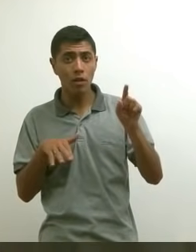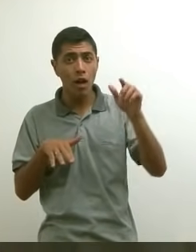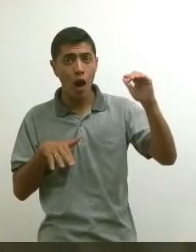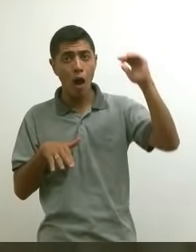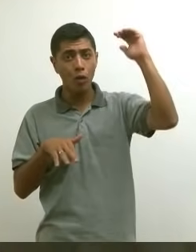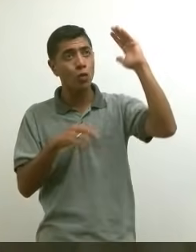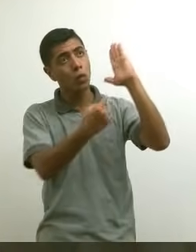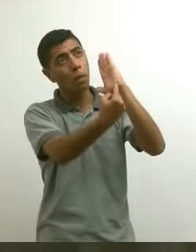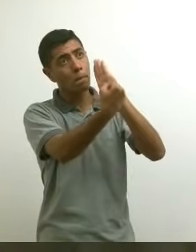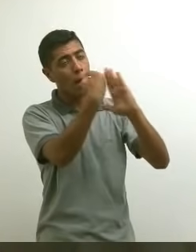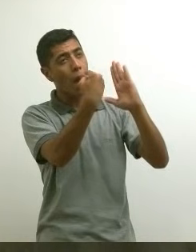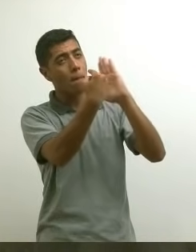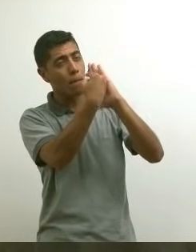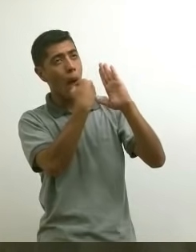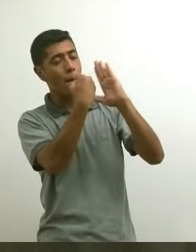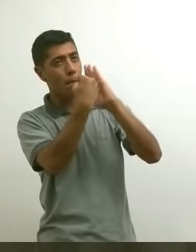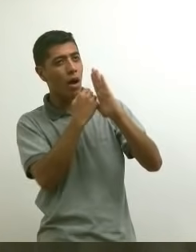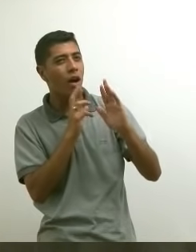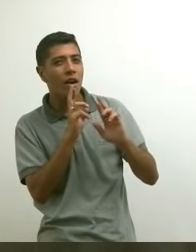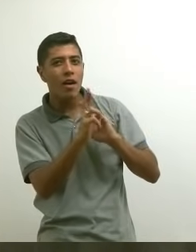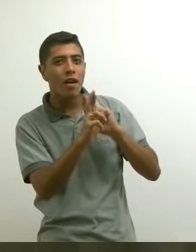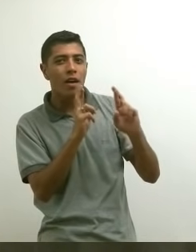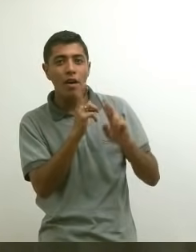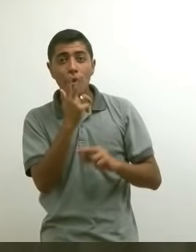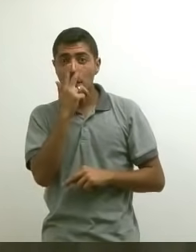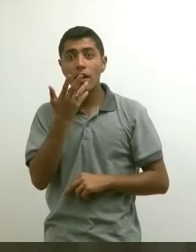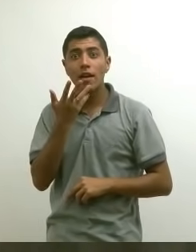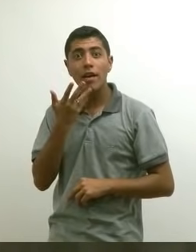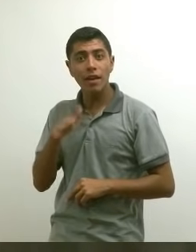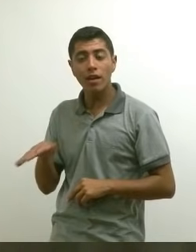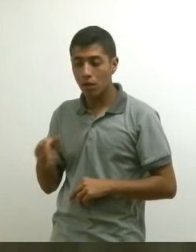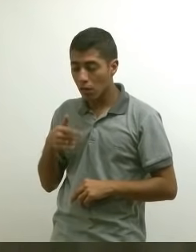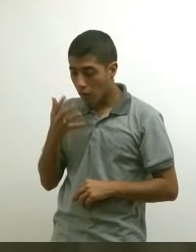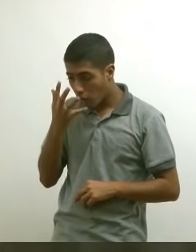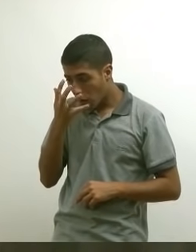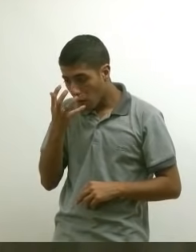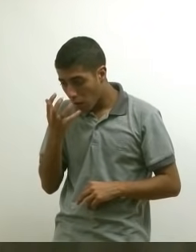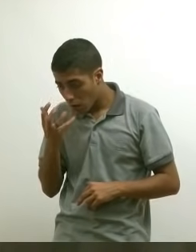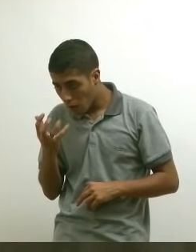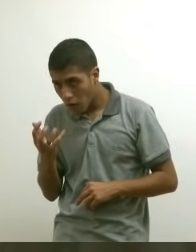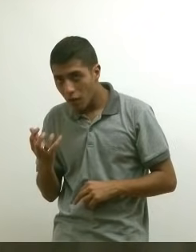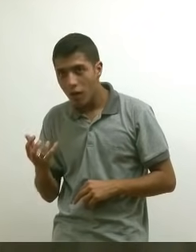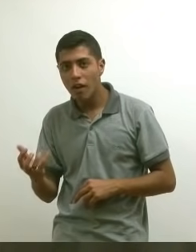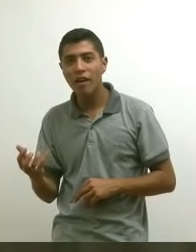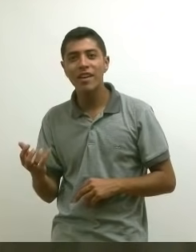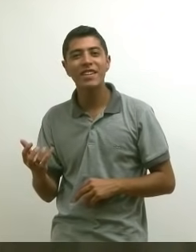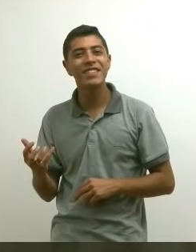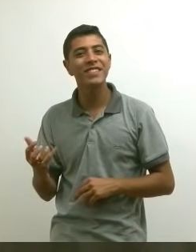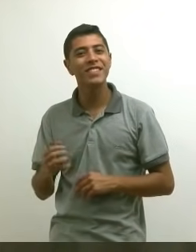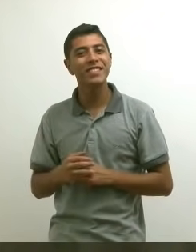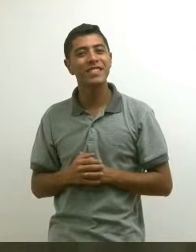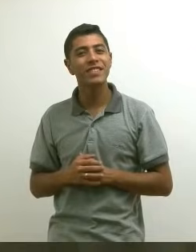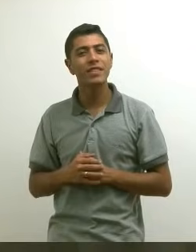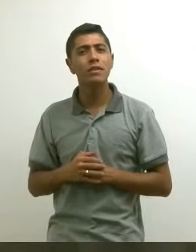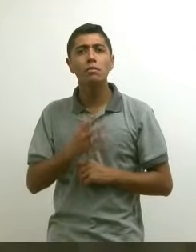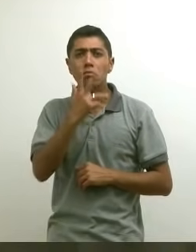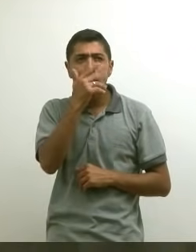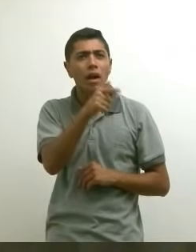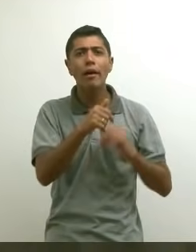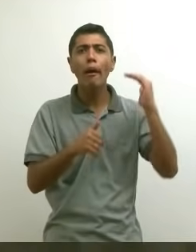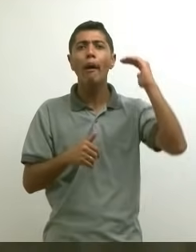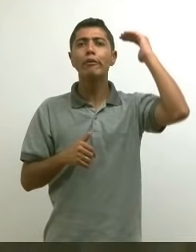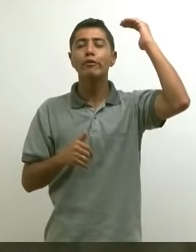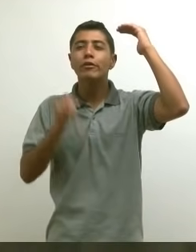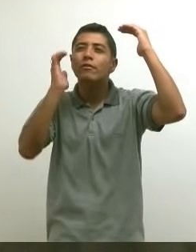entrar no mundo da criança muitas vezes ele precisa de drogas é ea criança ela está vivendo